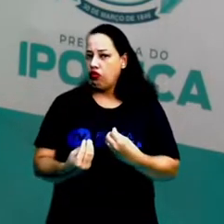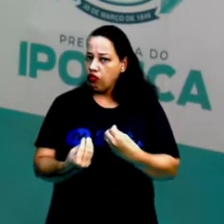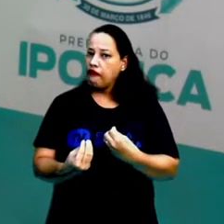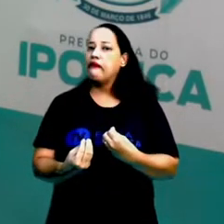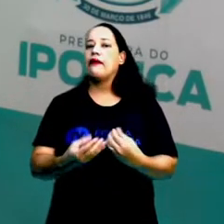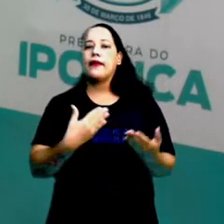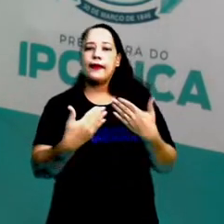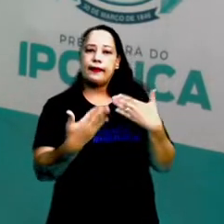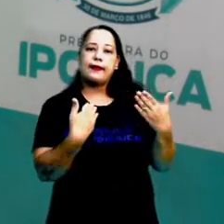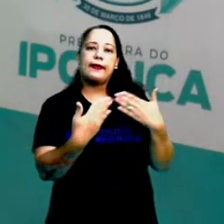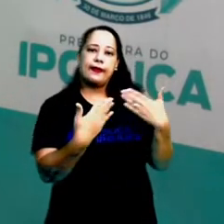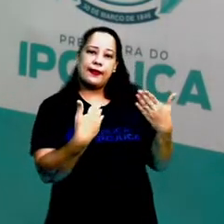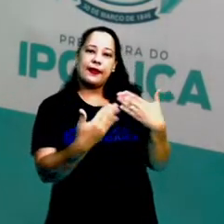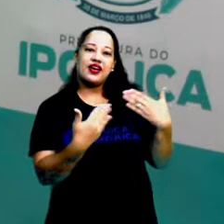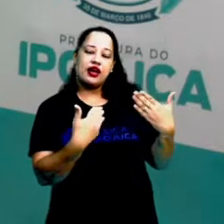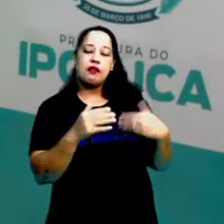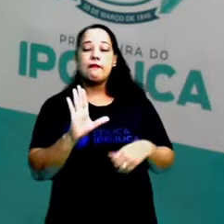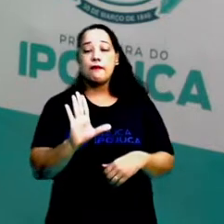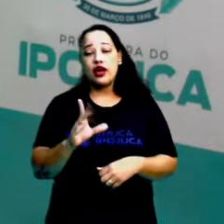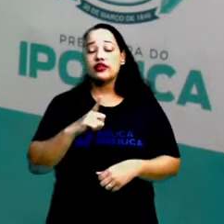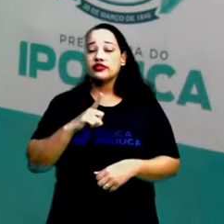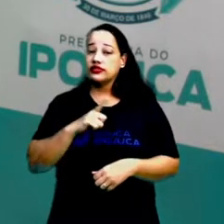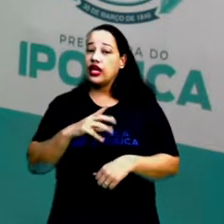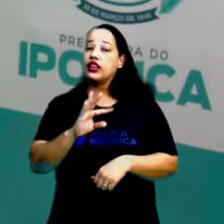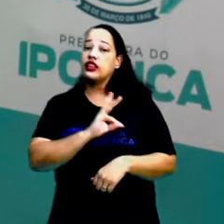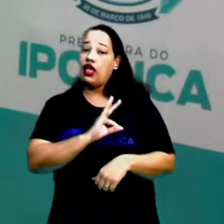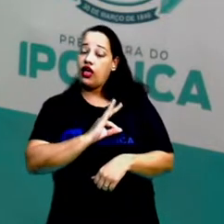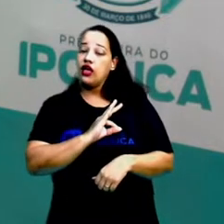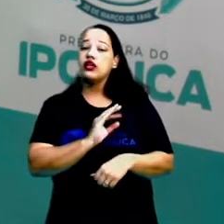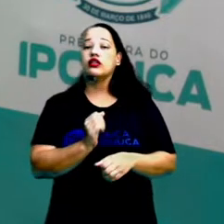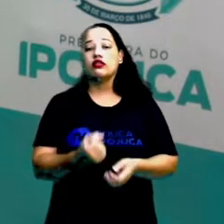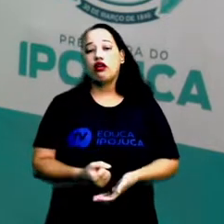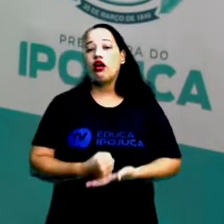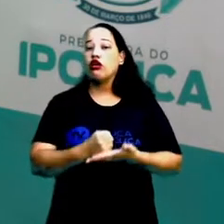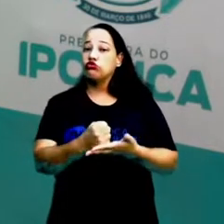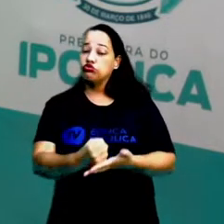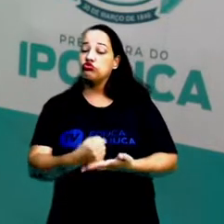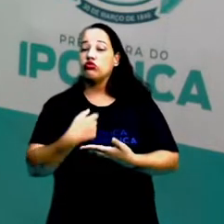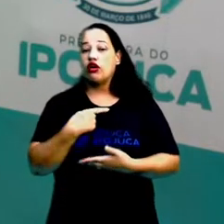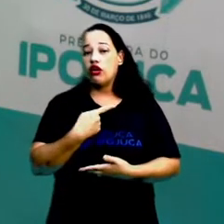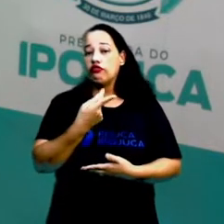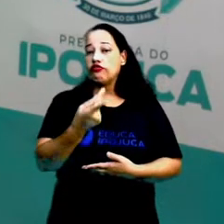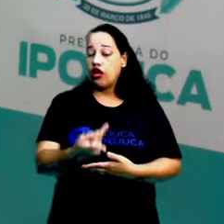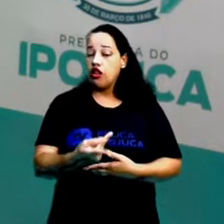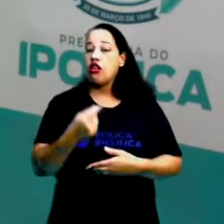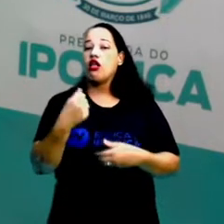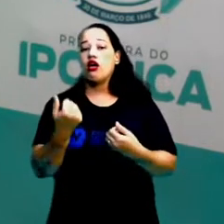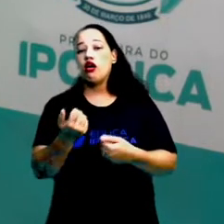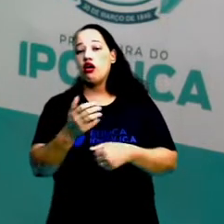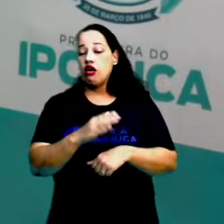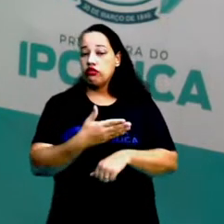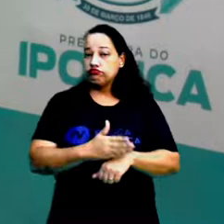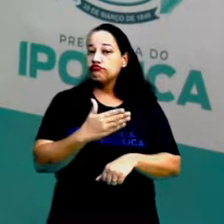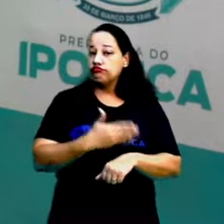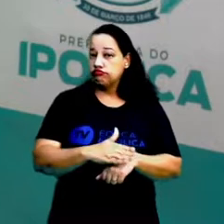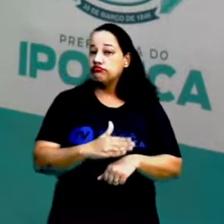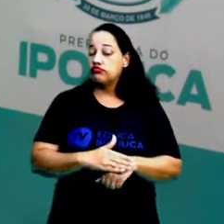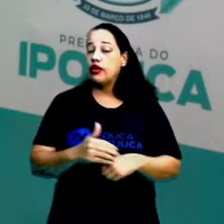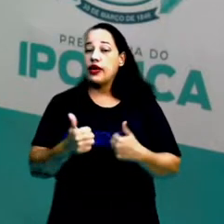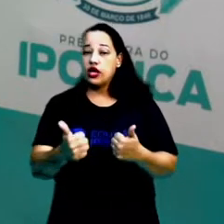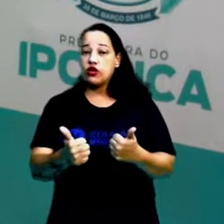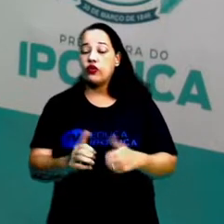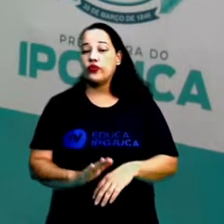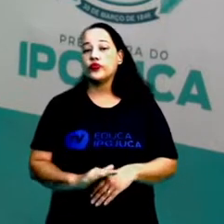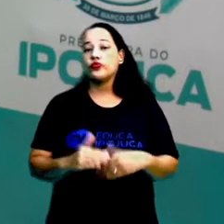outras pessoas, mas existem algumas técnicas bem interessantes que nos ajudam a pronunciar melhor as palavras. E uma dessas técnicas